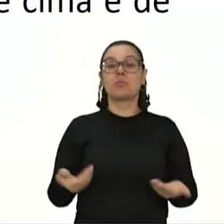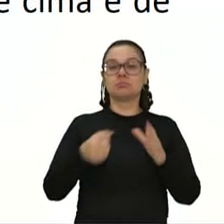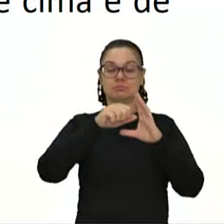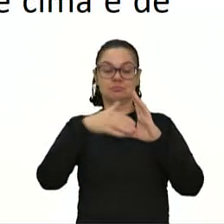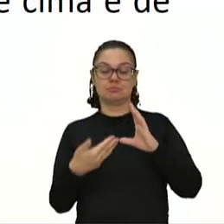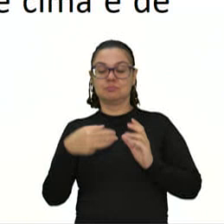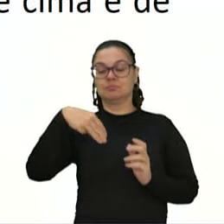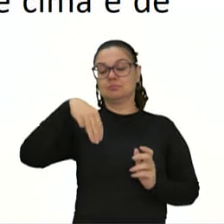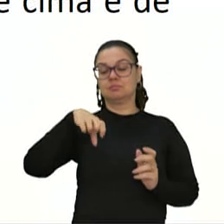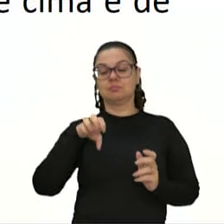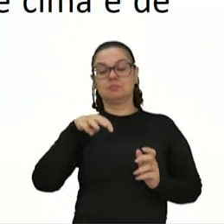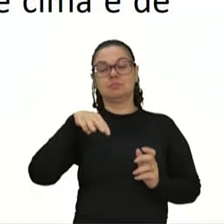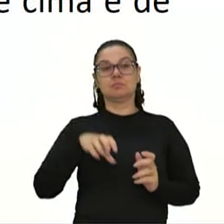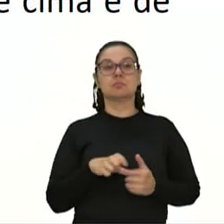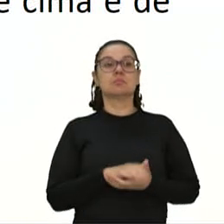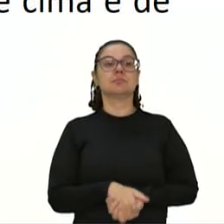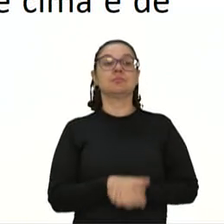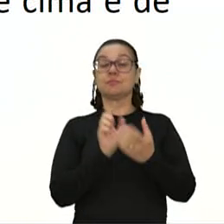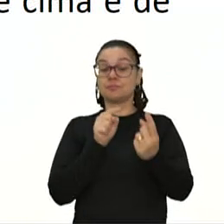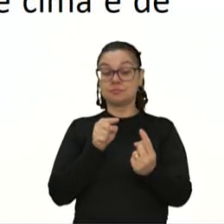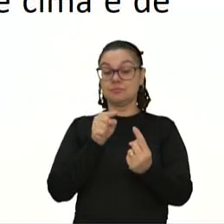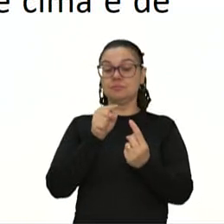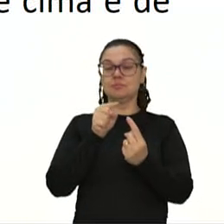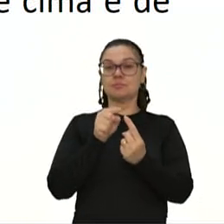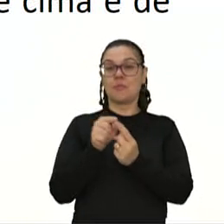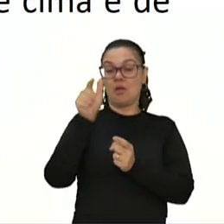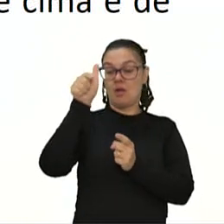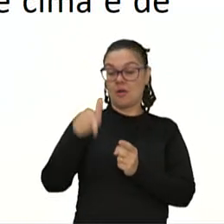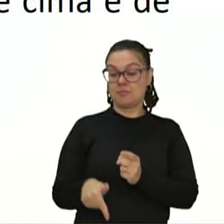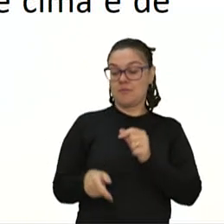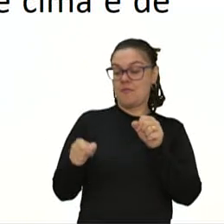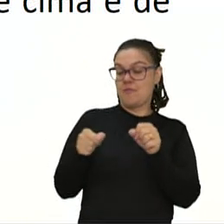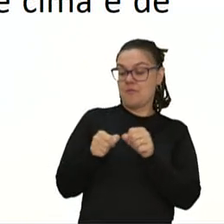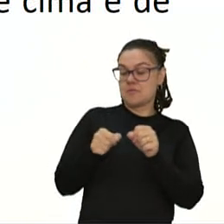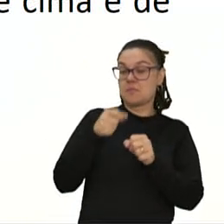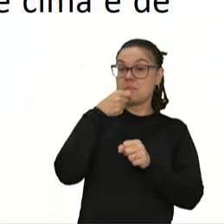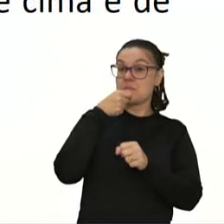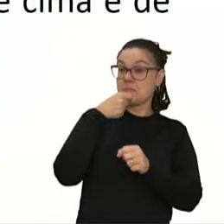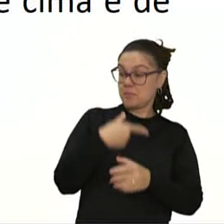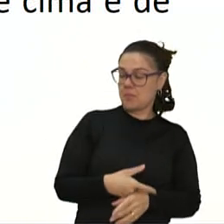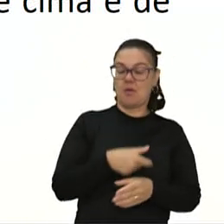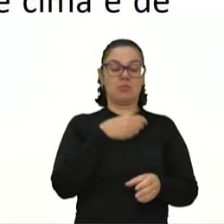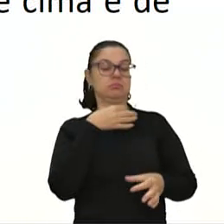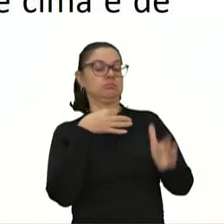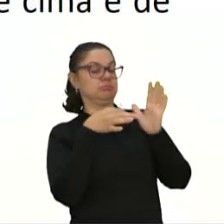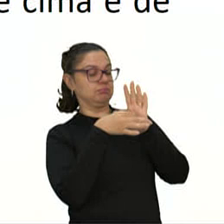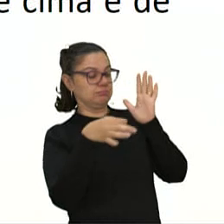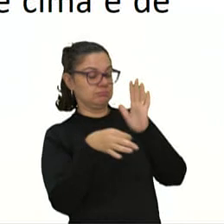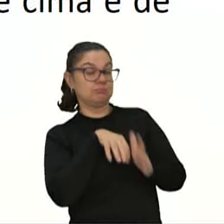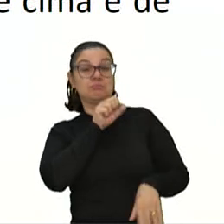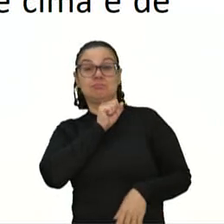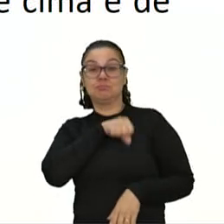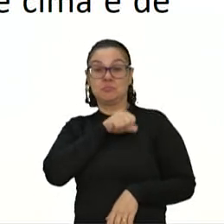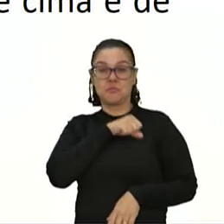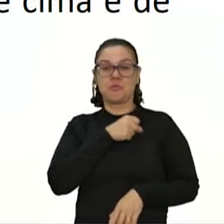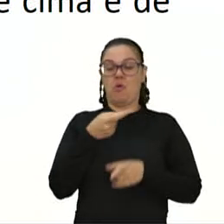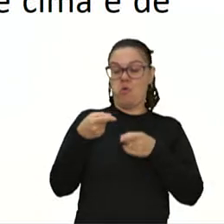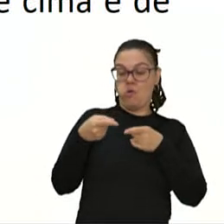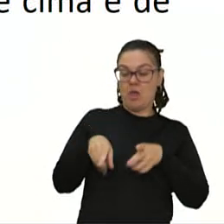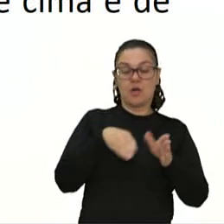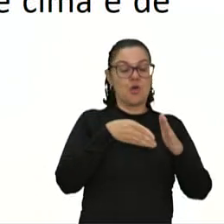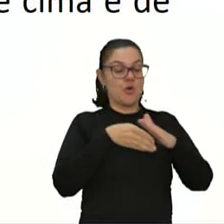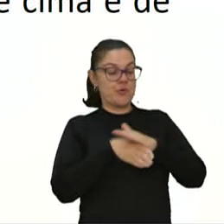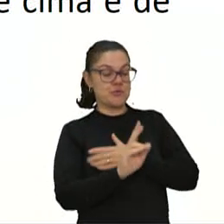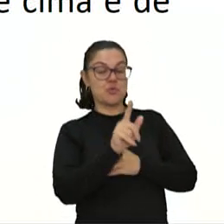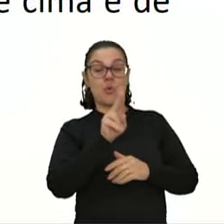tem? Então, a gente tem ali, ó, o seu objetivo é produzir humor, é criticar, satirizar costumes